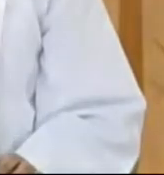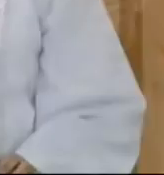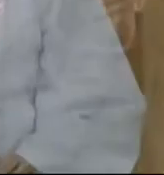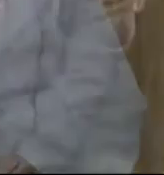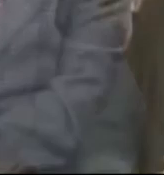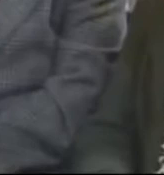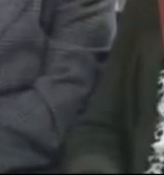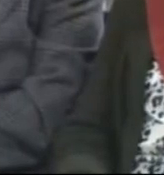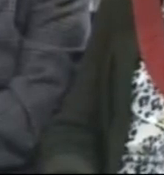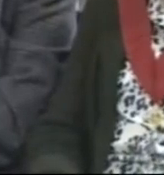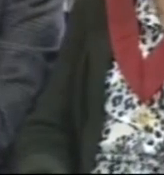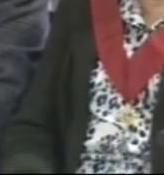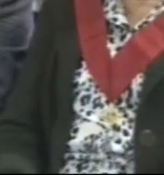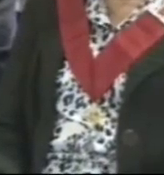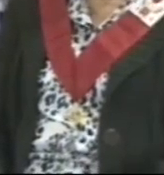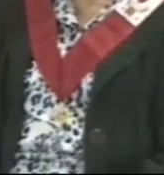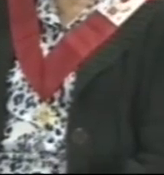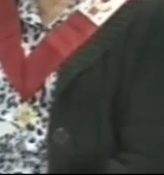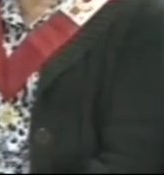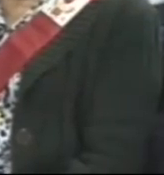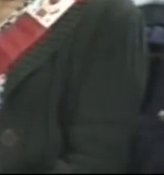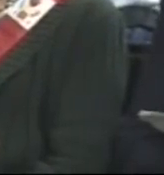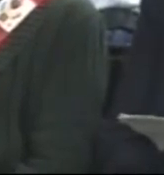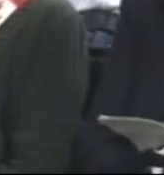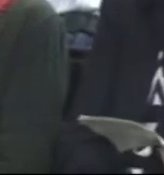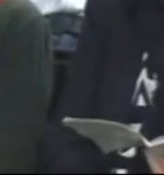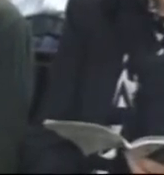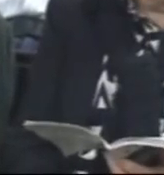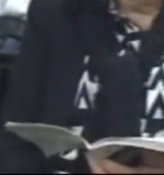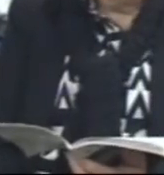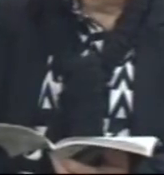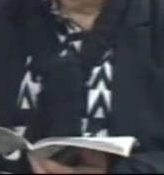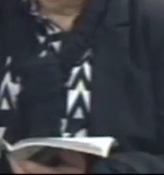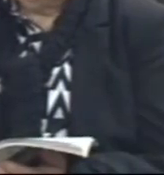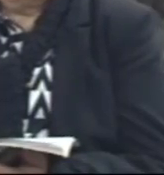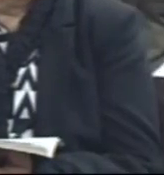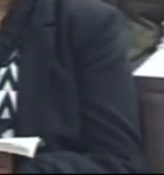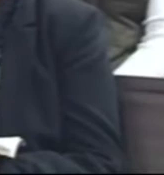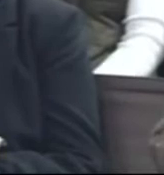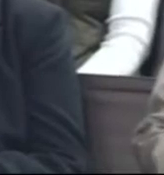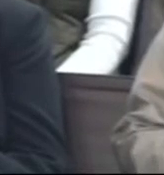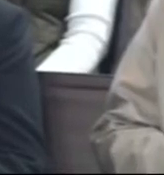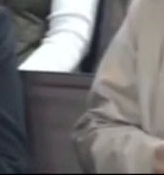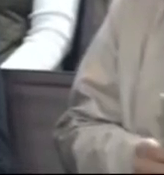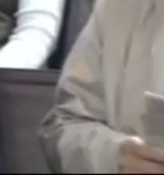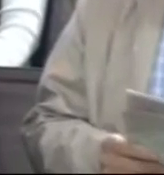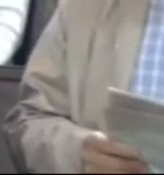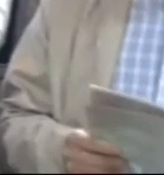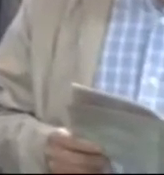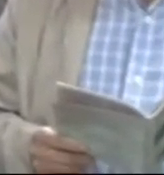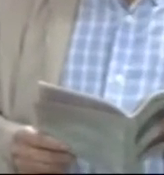que a mensagem fosse anunciada por mim integralmente e ouvida por todas as